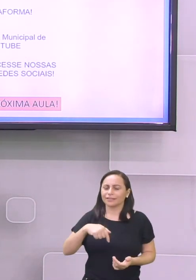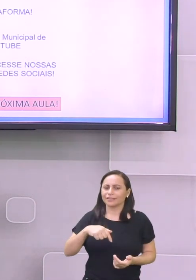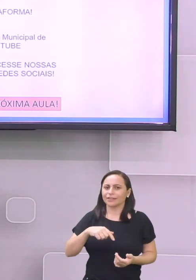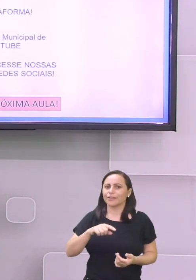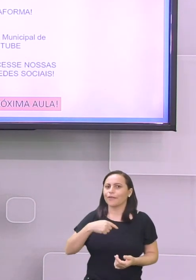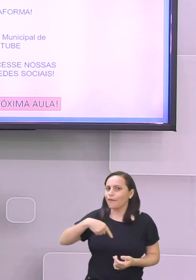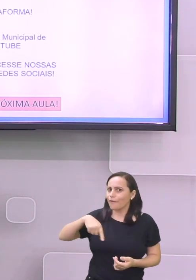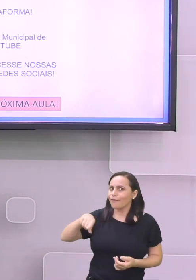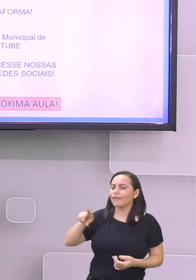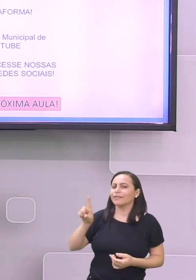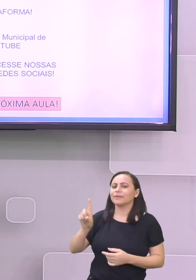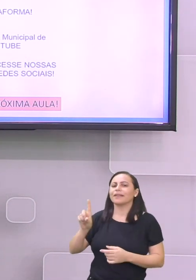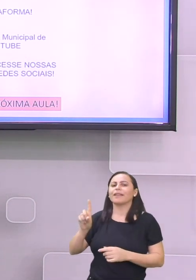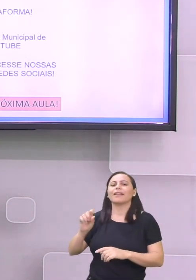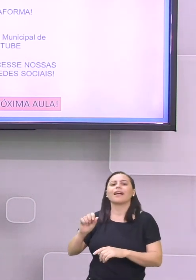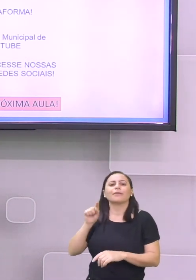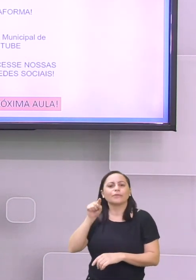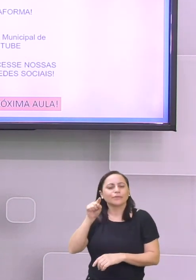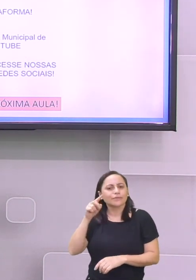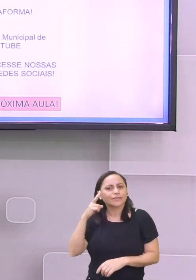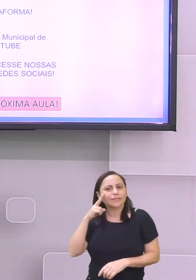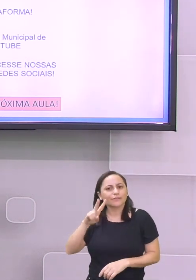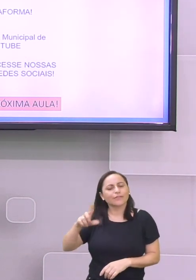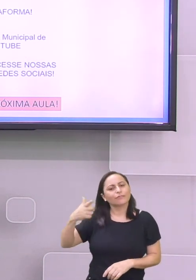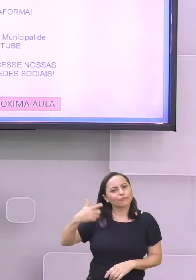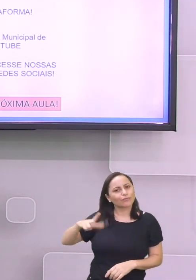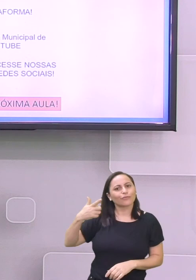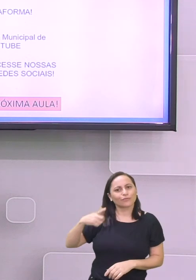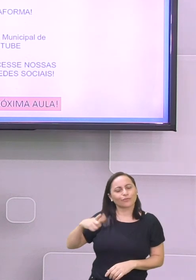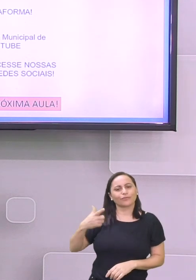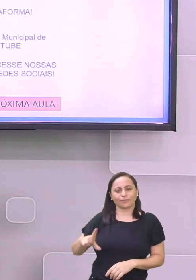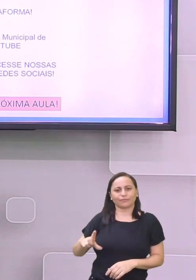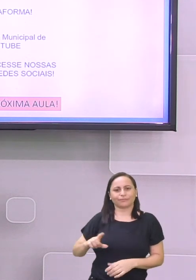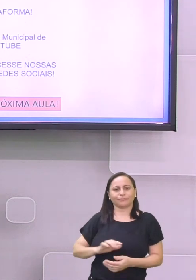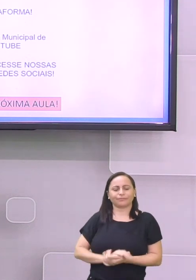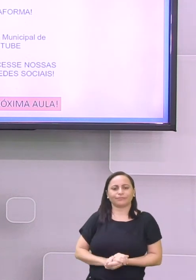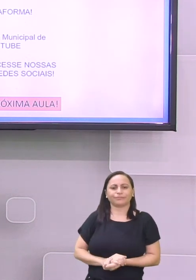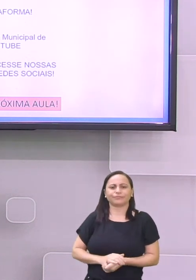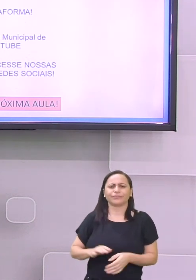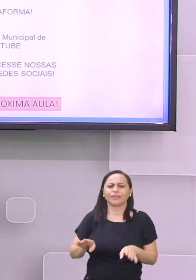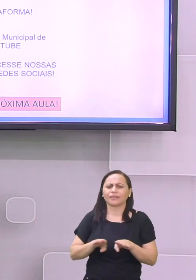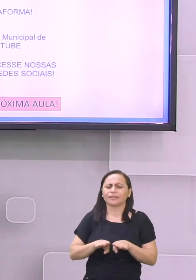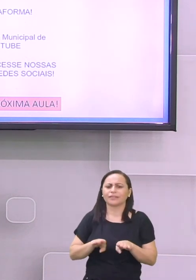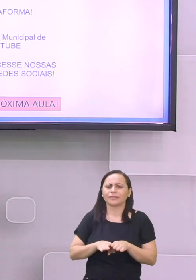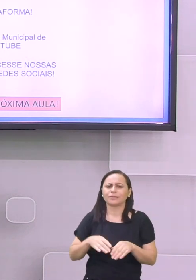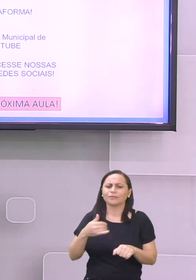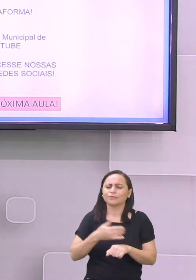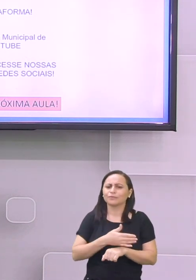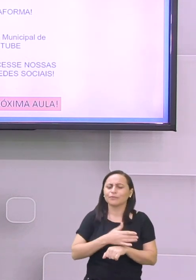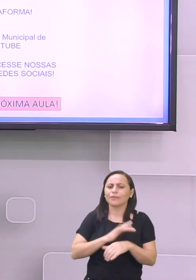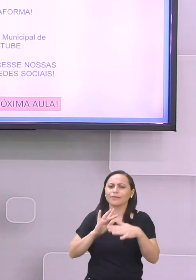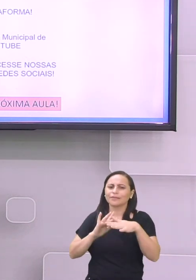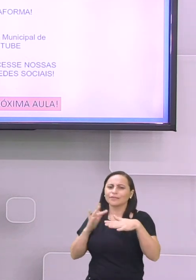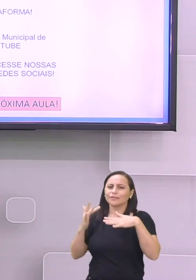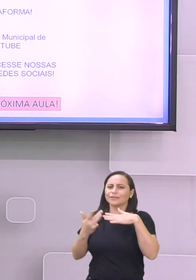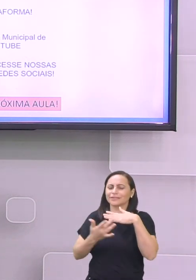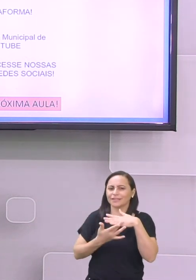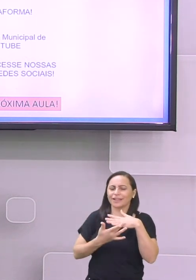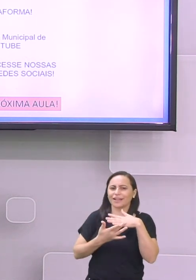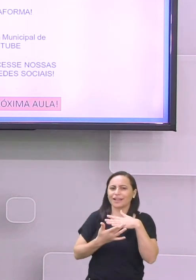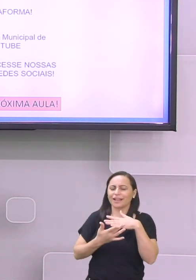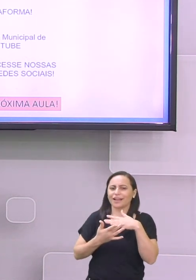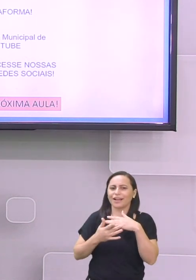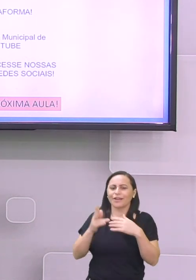lá ficar disponível para você assistir quantas vezes quiser. Também acesse aí a nossa rede social. Fique por